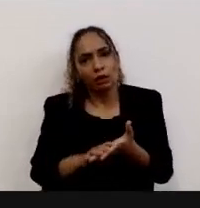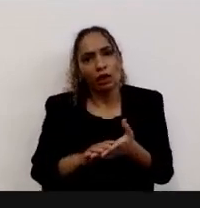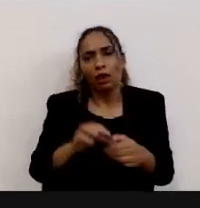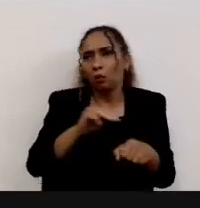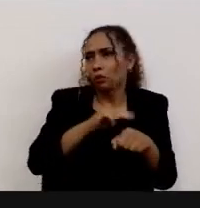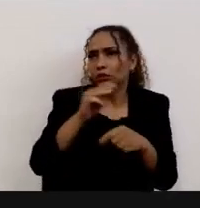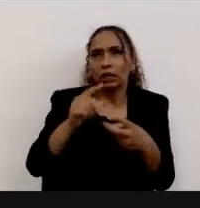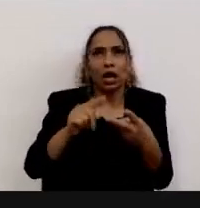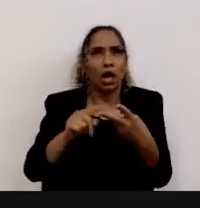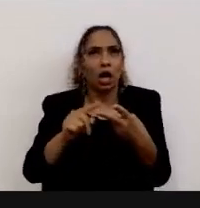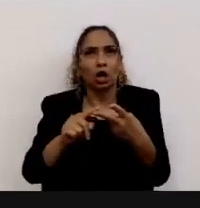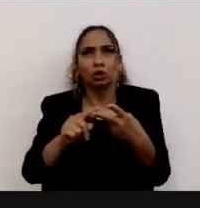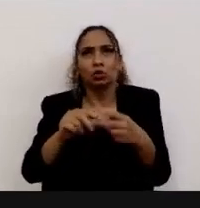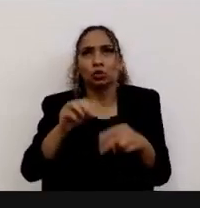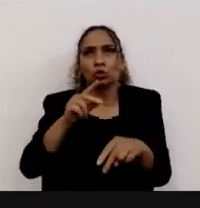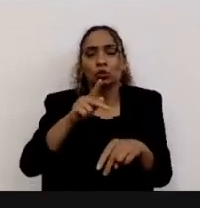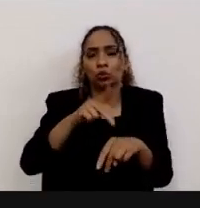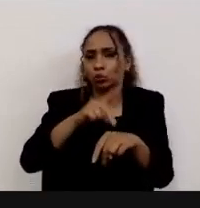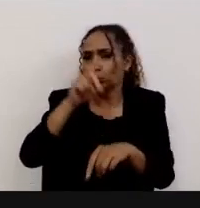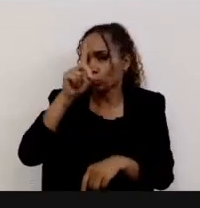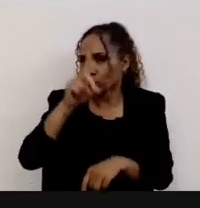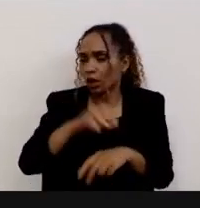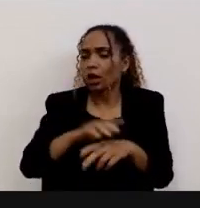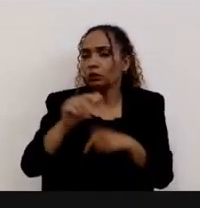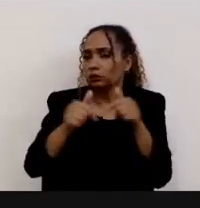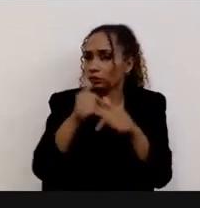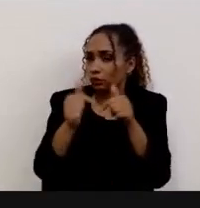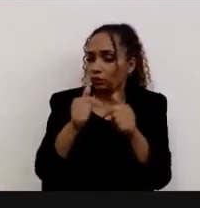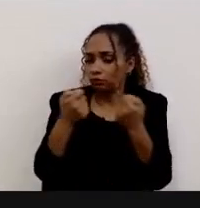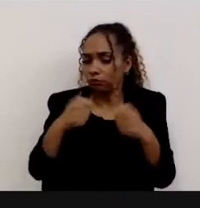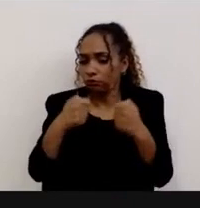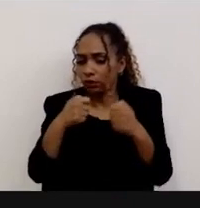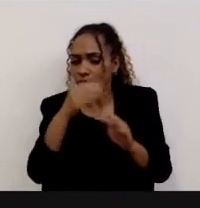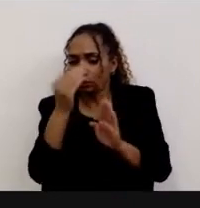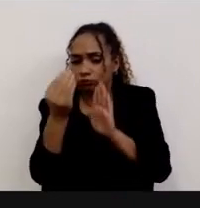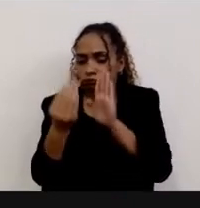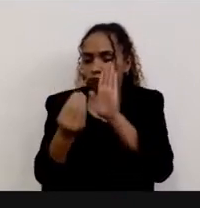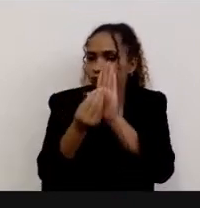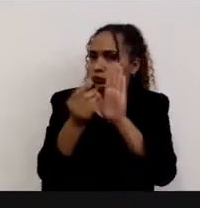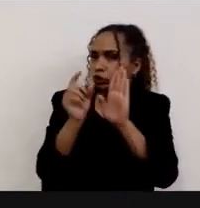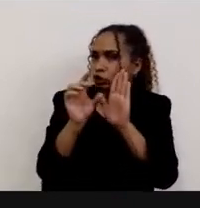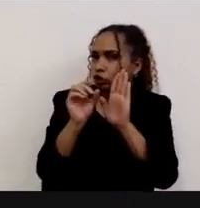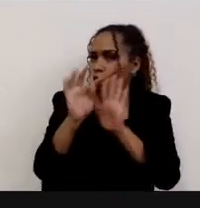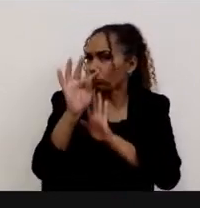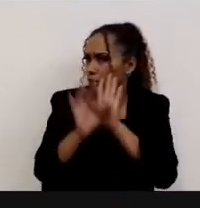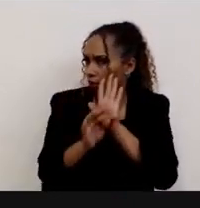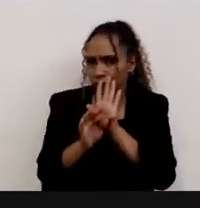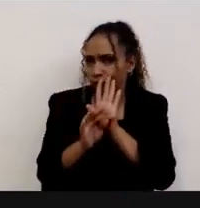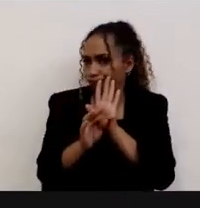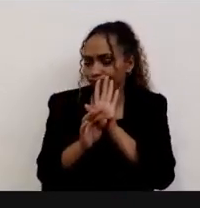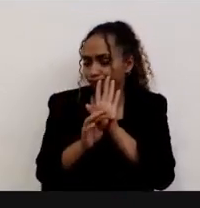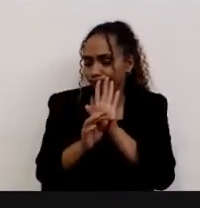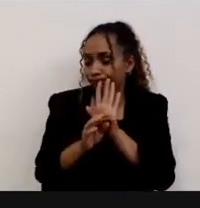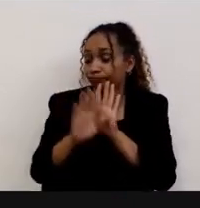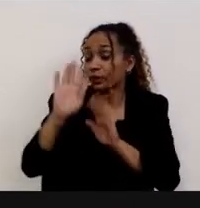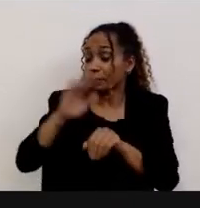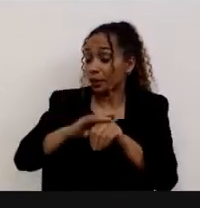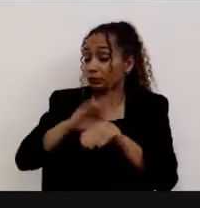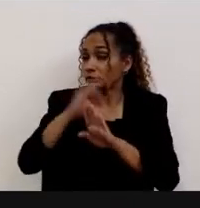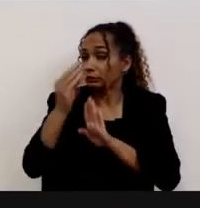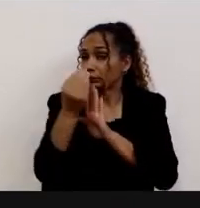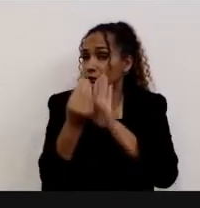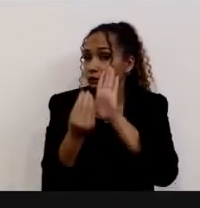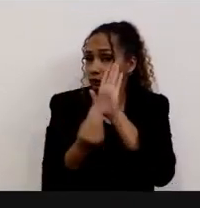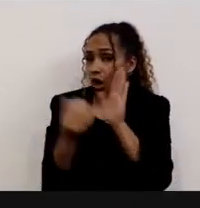algum trabalho, né, esse trabalho, você tem que colocar não só o texto, mas você tem que colocar os dados